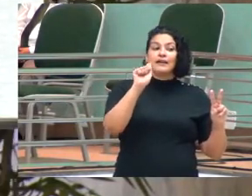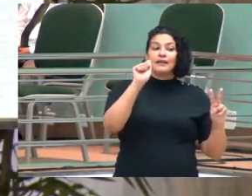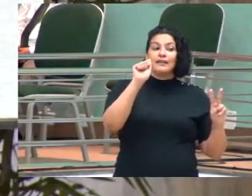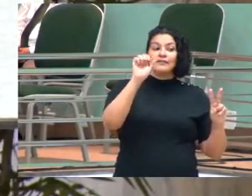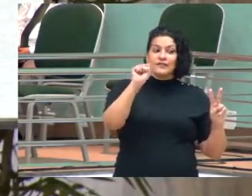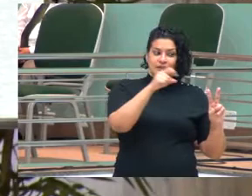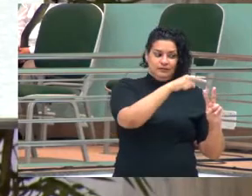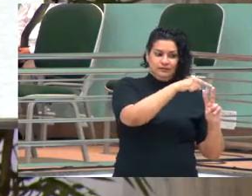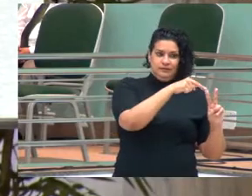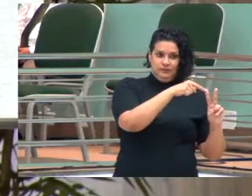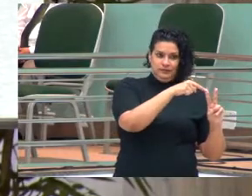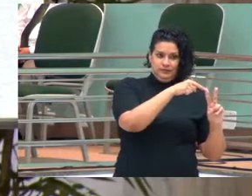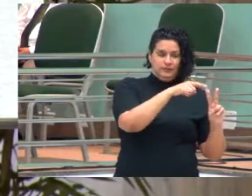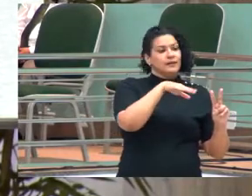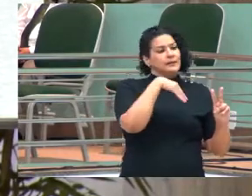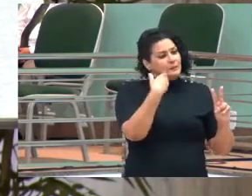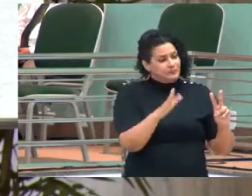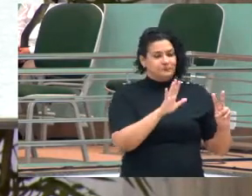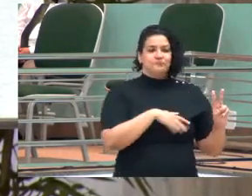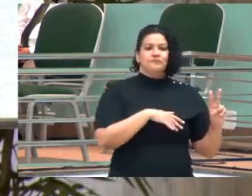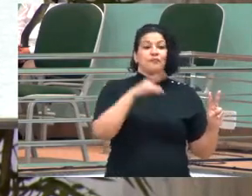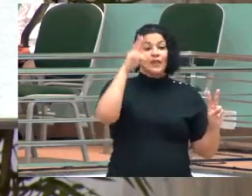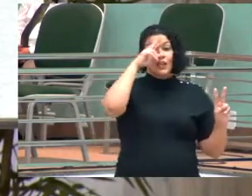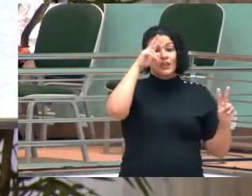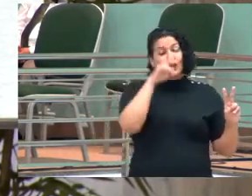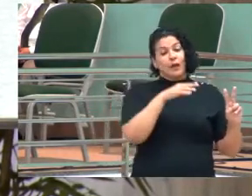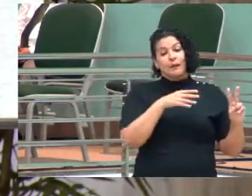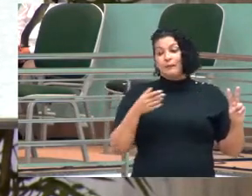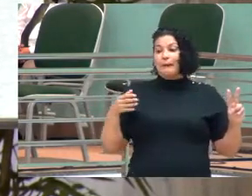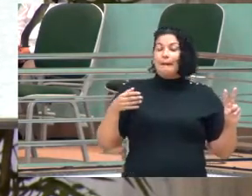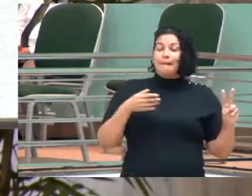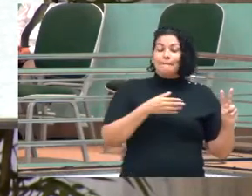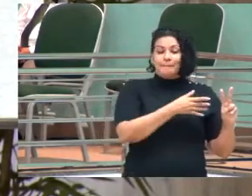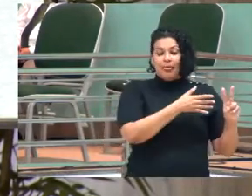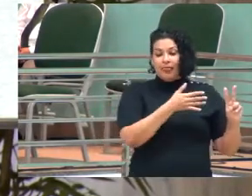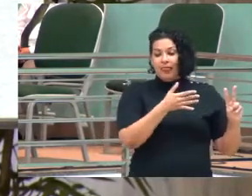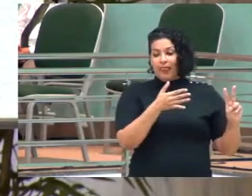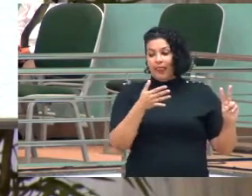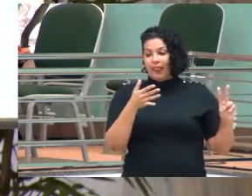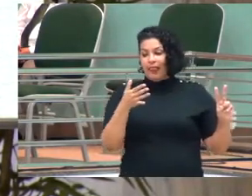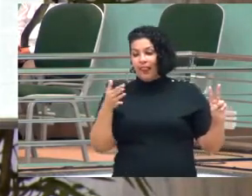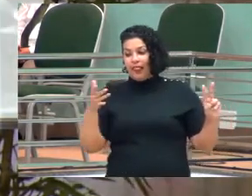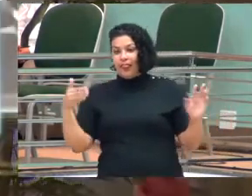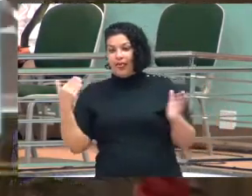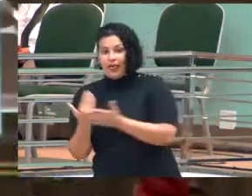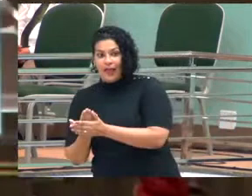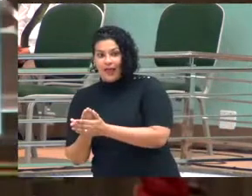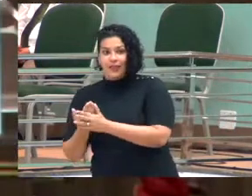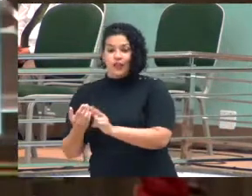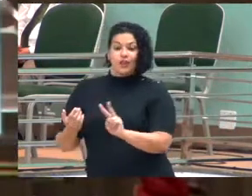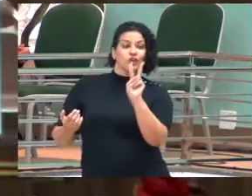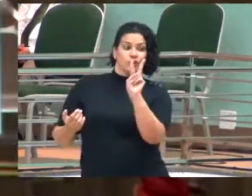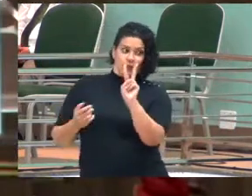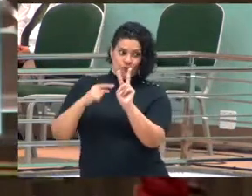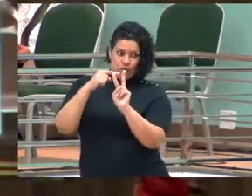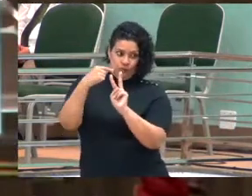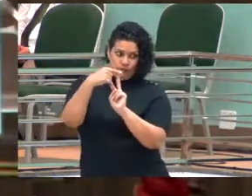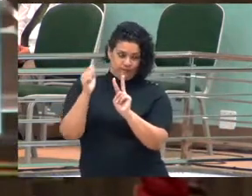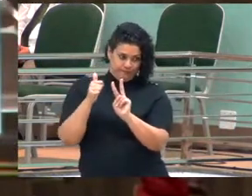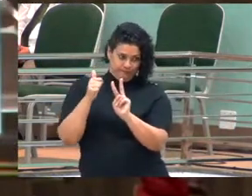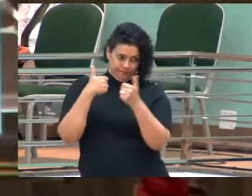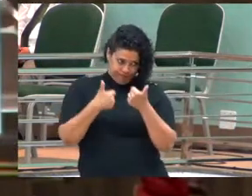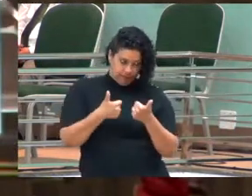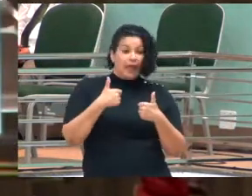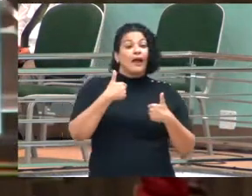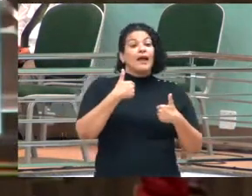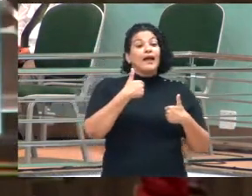história. A minha mãe, Isabel, já era avançada de dias. O meu pai